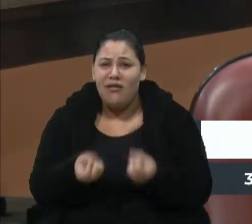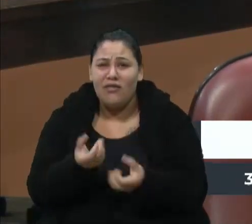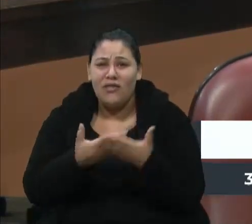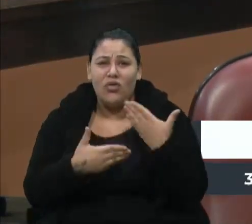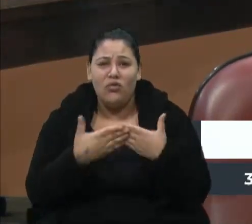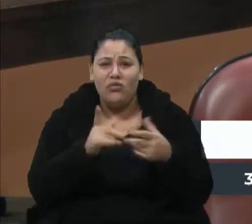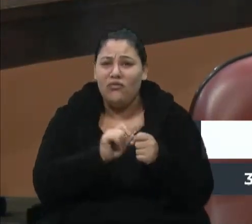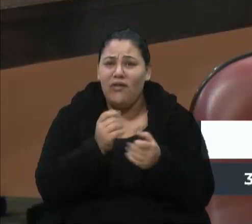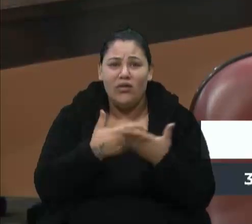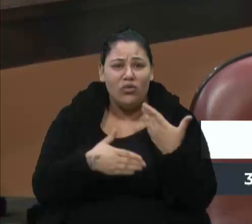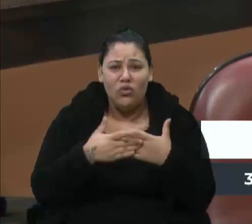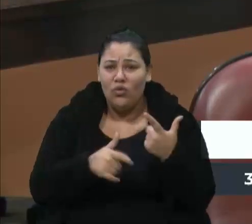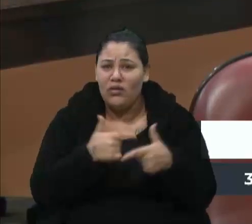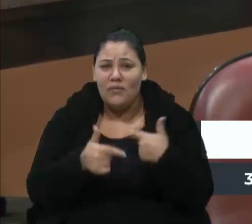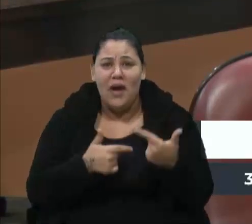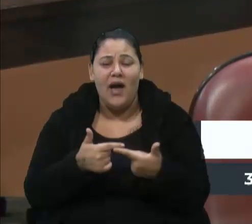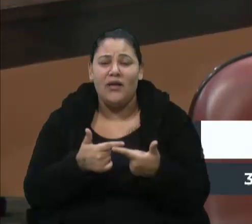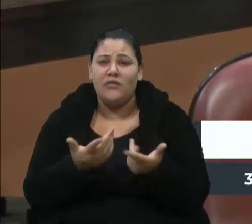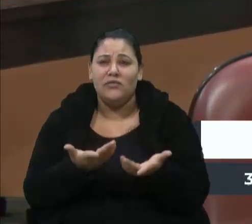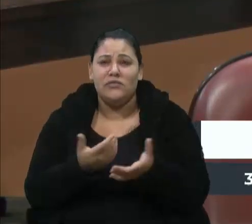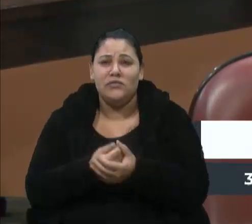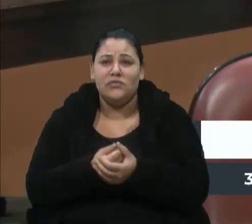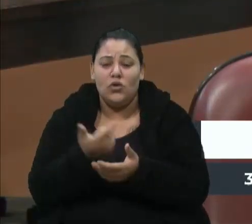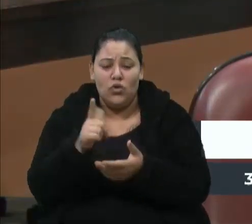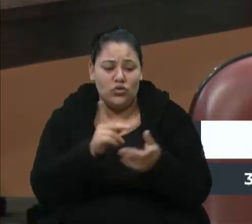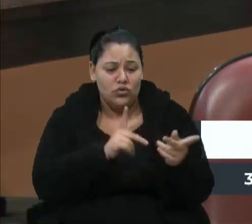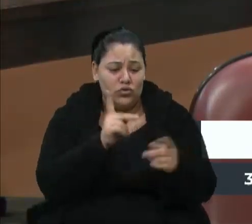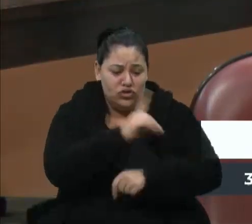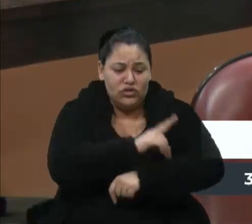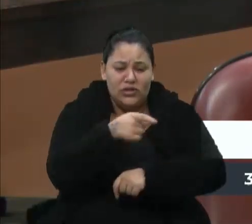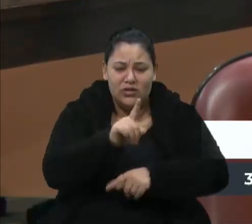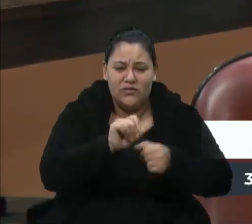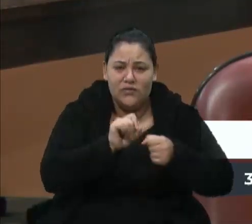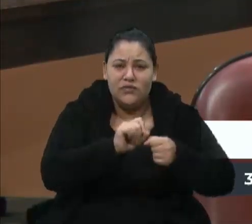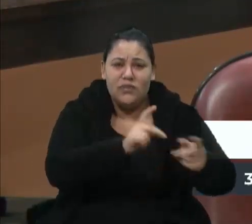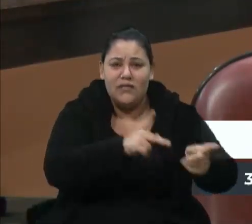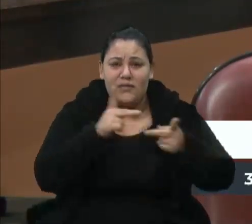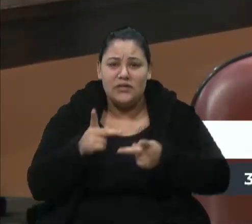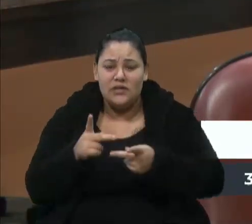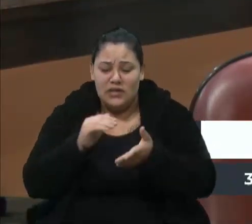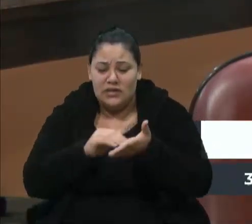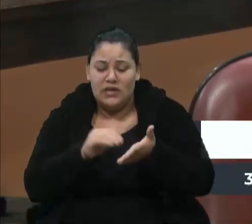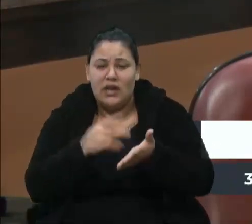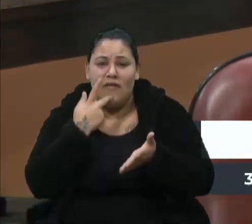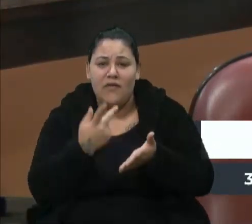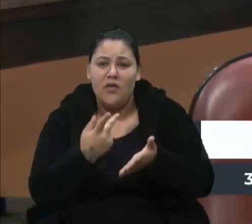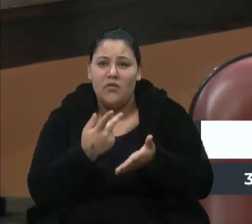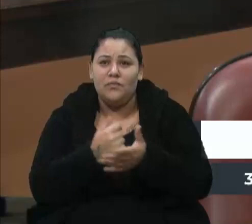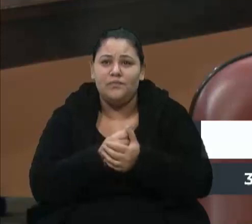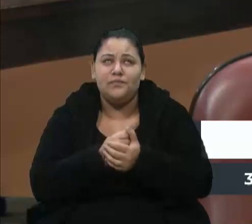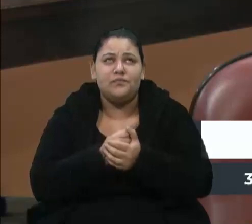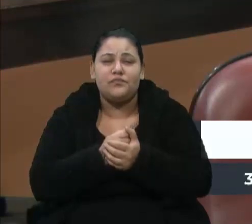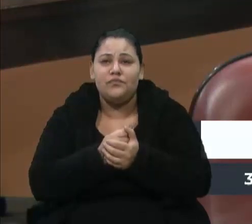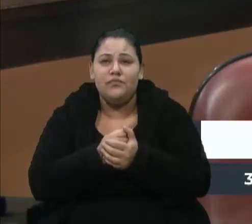dos agentes comunitários para mostrar o caminho deles, e a secretária da Codeca, a diretora, ligou. Ó, vai